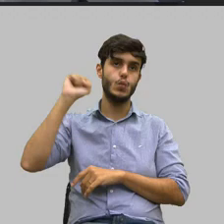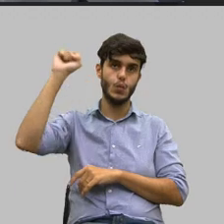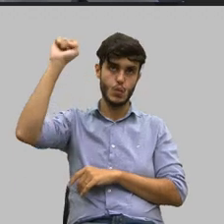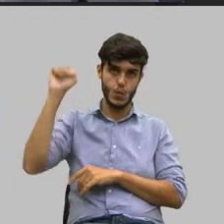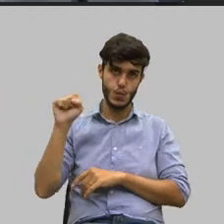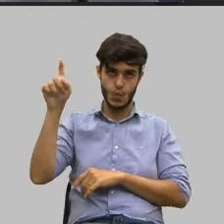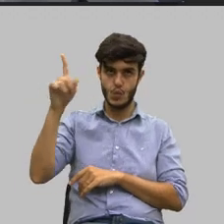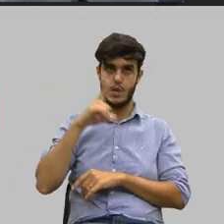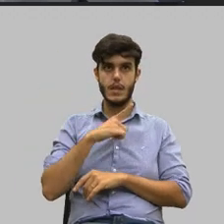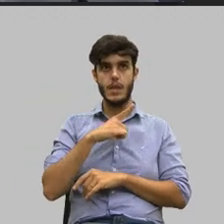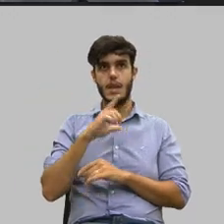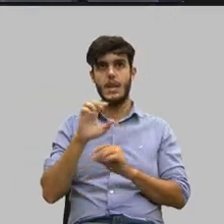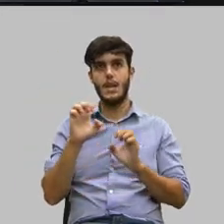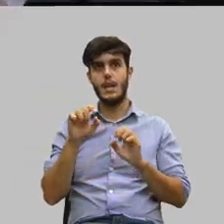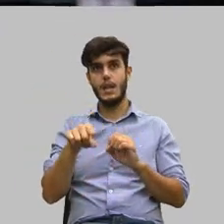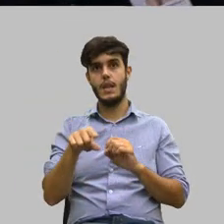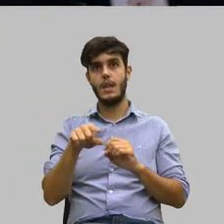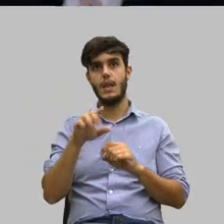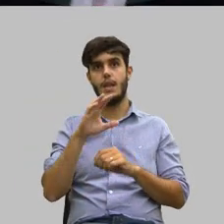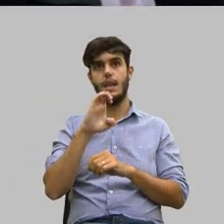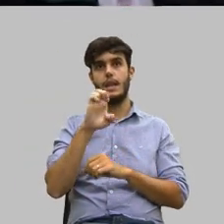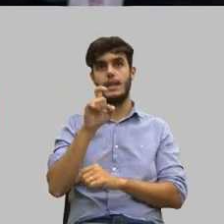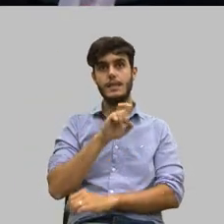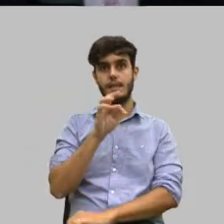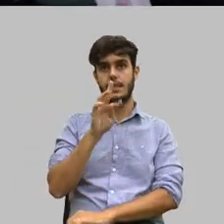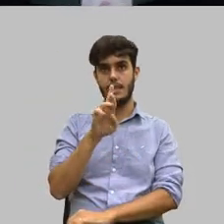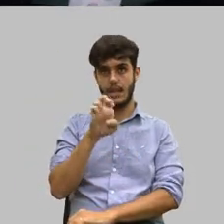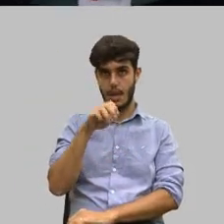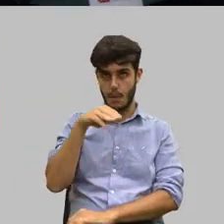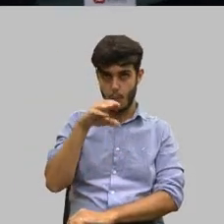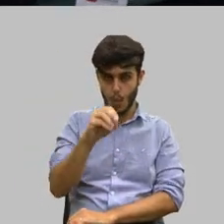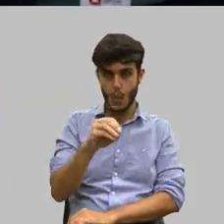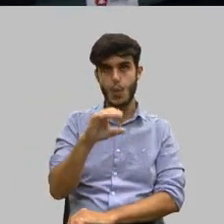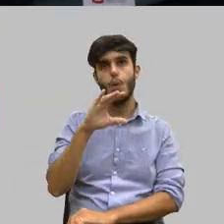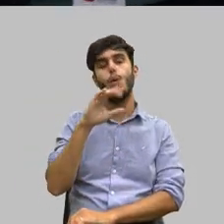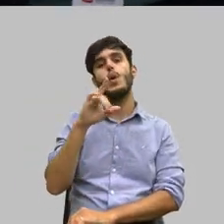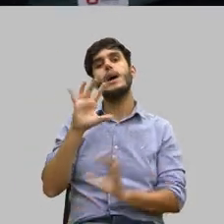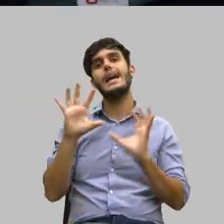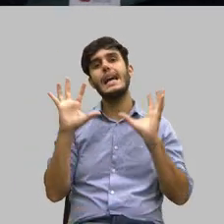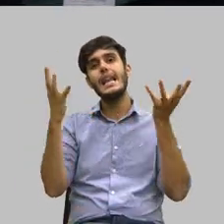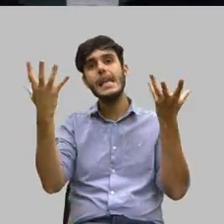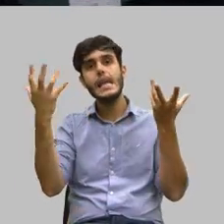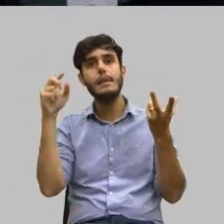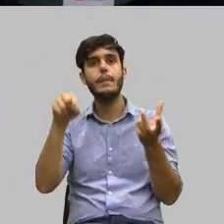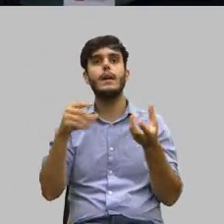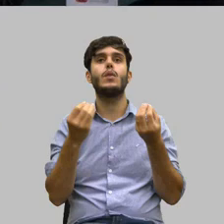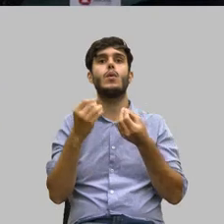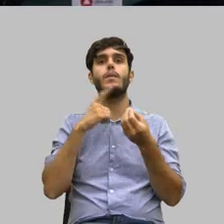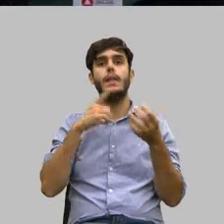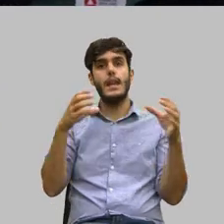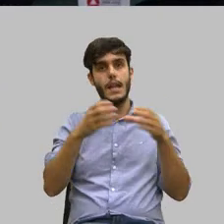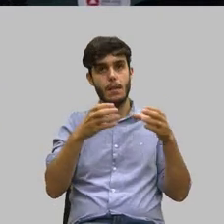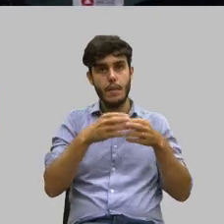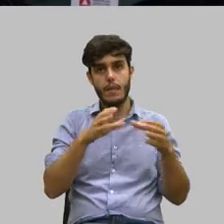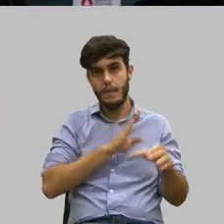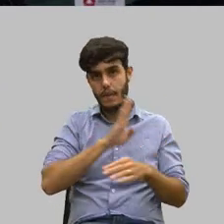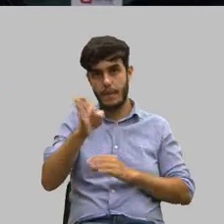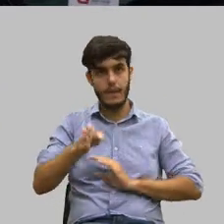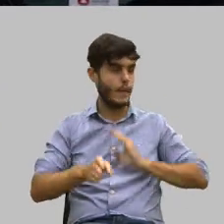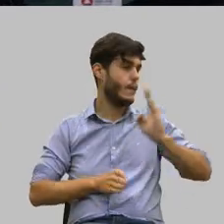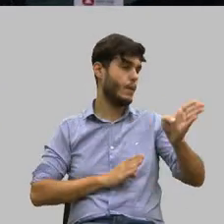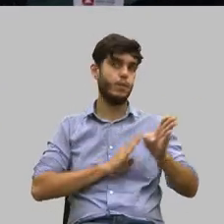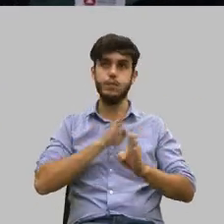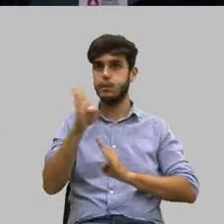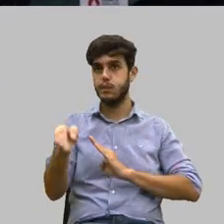eventos a gente chama de extremos climáticos em qualquer parte do Estado a gente tem a gente mobiliza equipes e essas equipes vão atuar